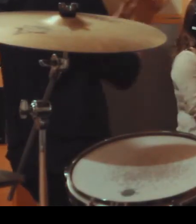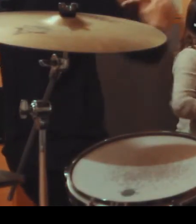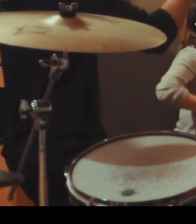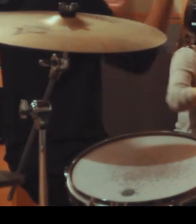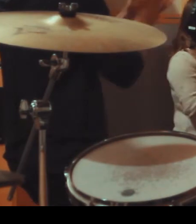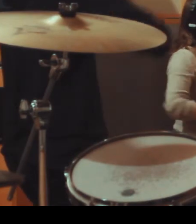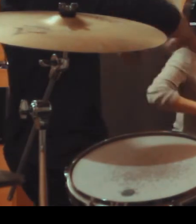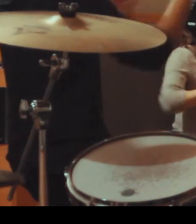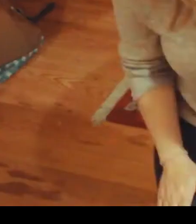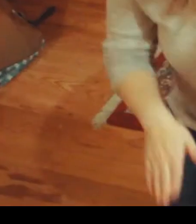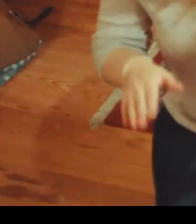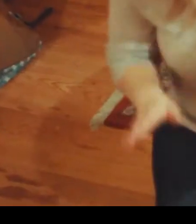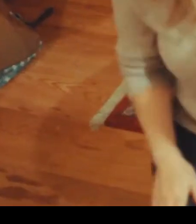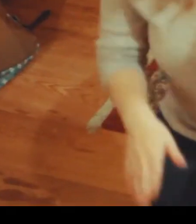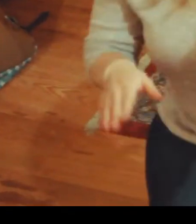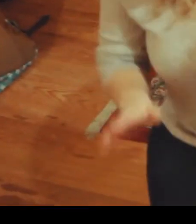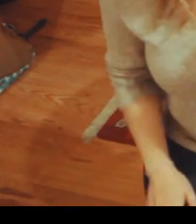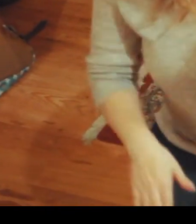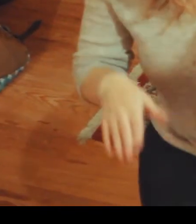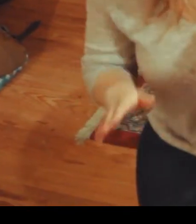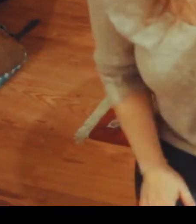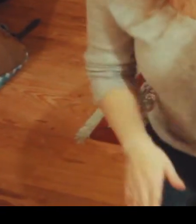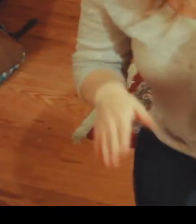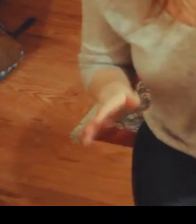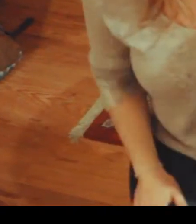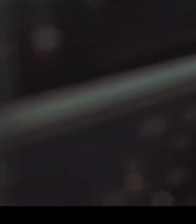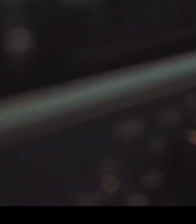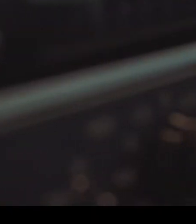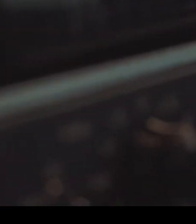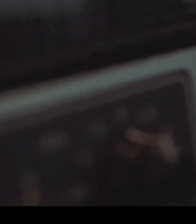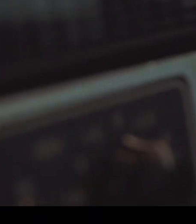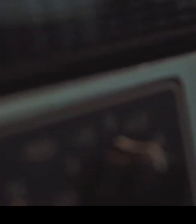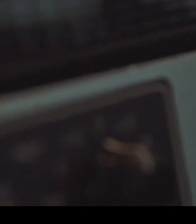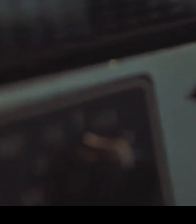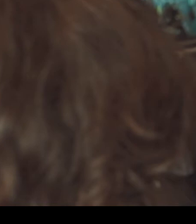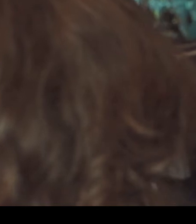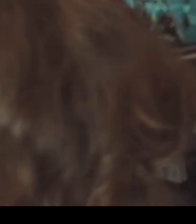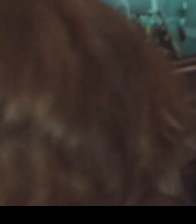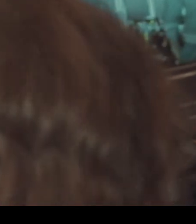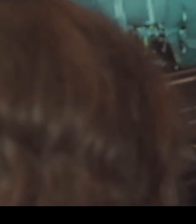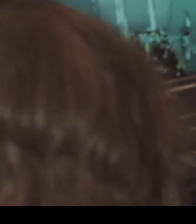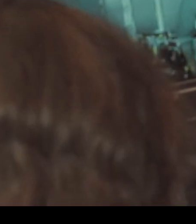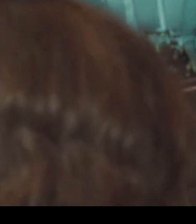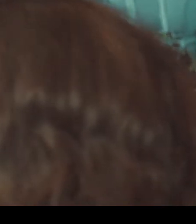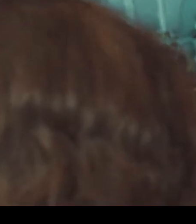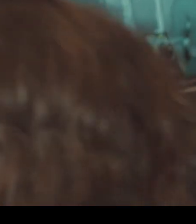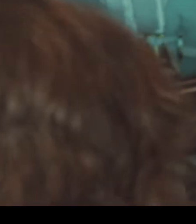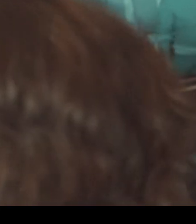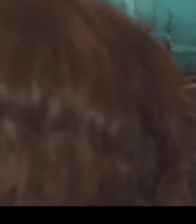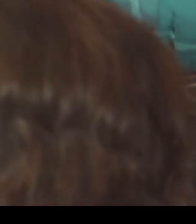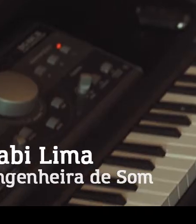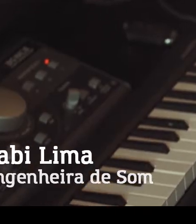Gabriel, Gabi e Rodrigo Panassolo, que também batem palmas. No estúdio, Luísa e Gabi, sentadas lado a lado em frente à mesa de som.